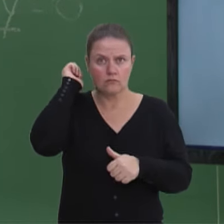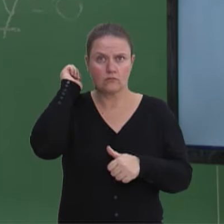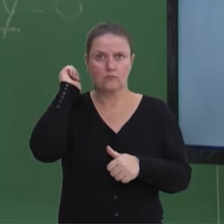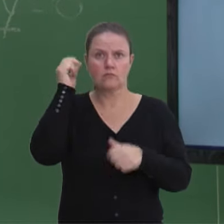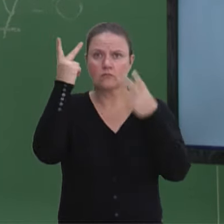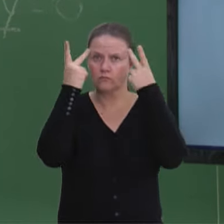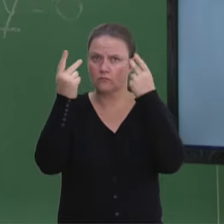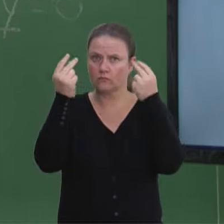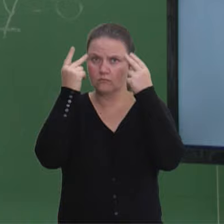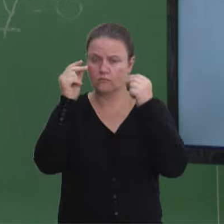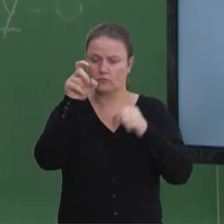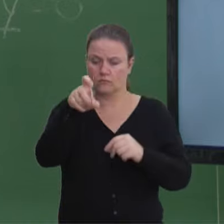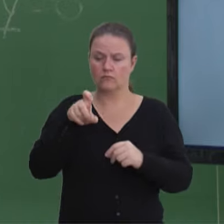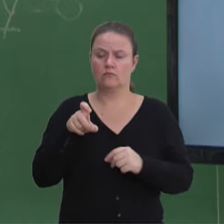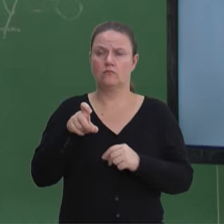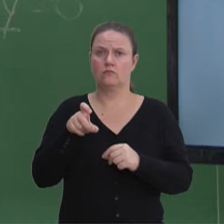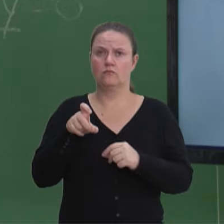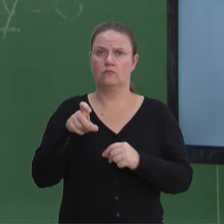o x,